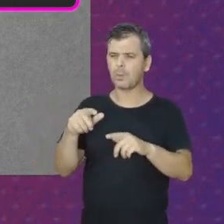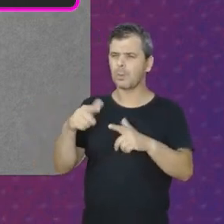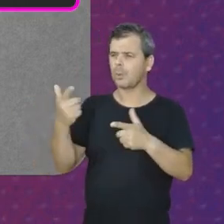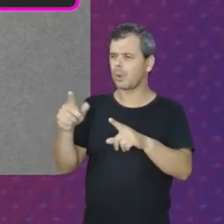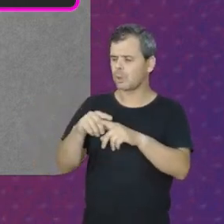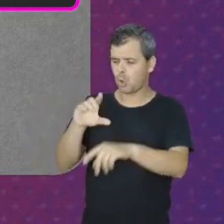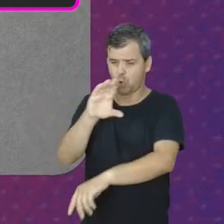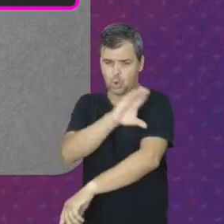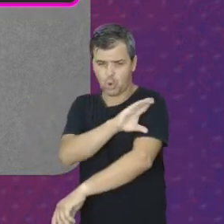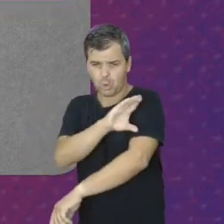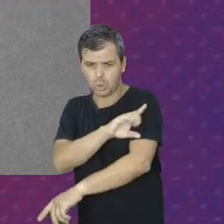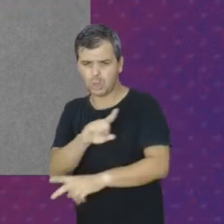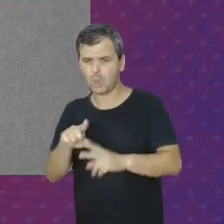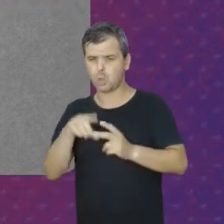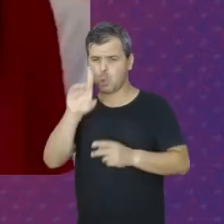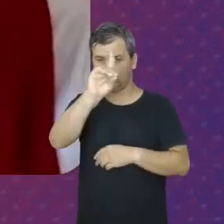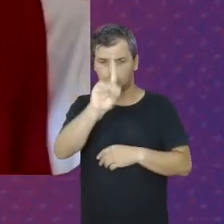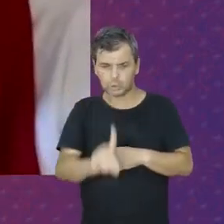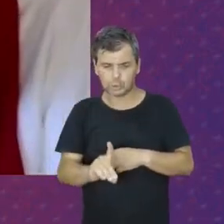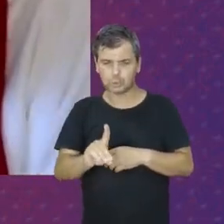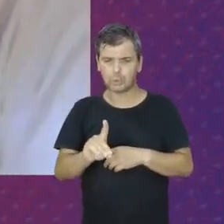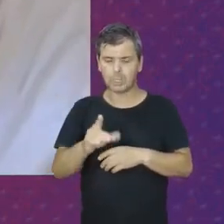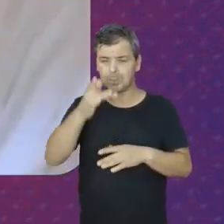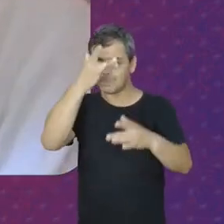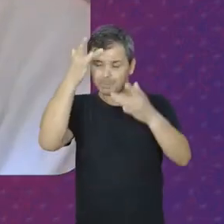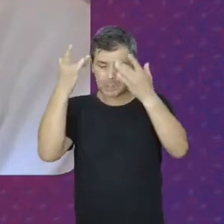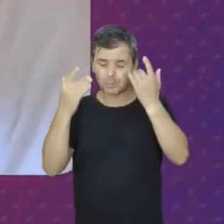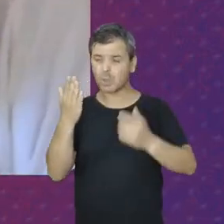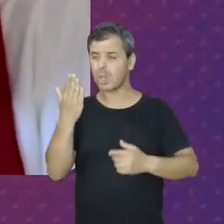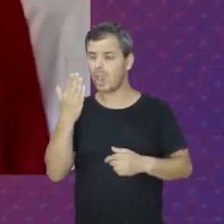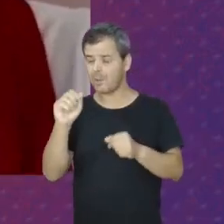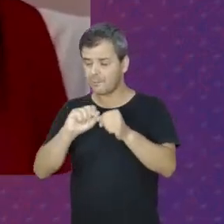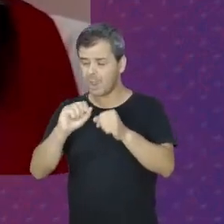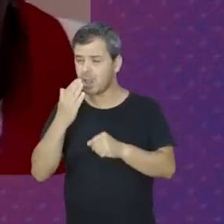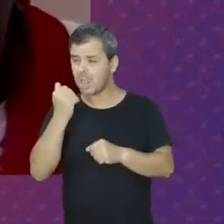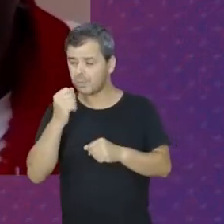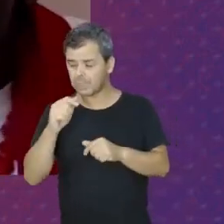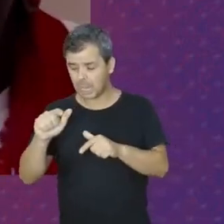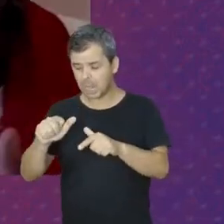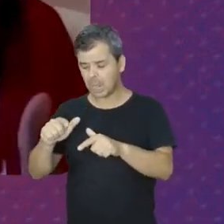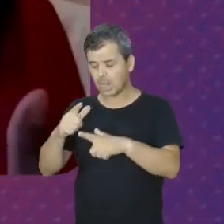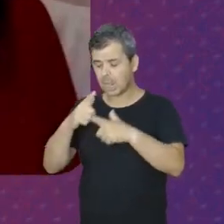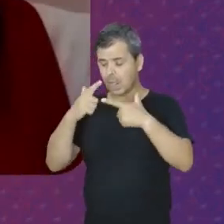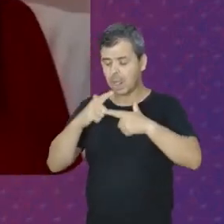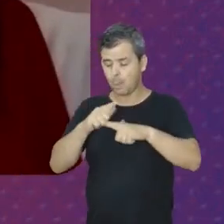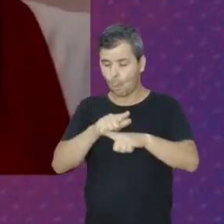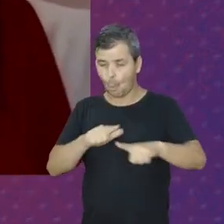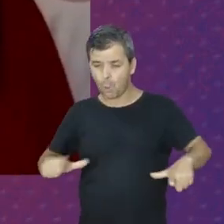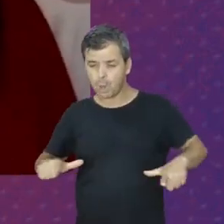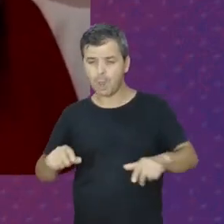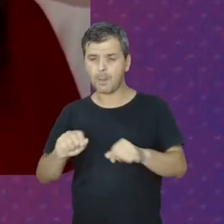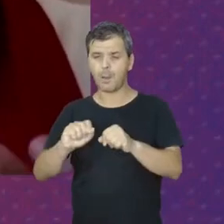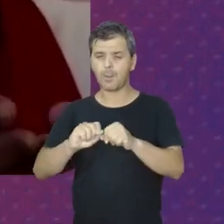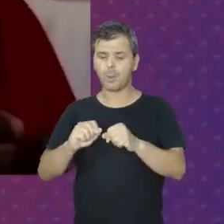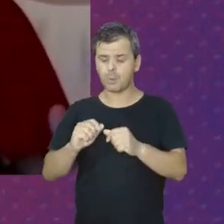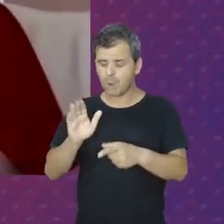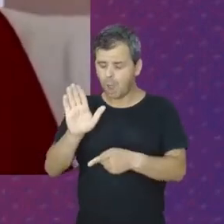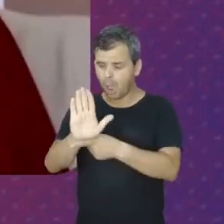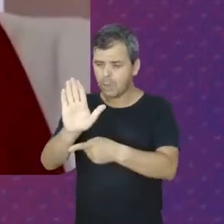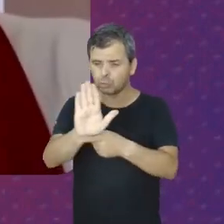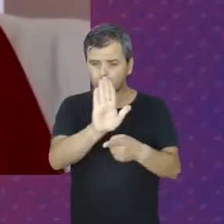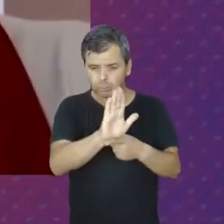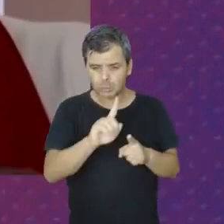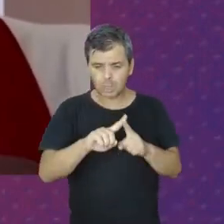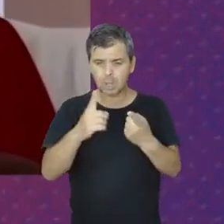da coordenação, do diretor, das pessoas que fazem a alimentação, das pessoas que limpam, elas colaborarem com